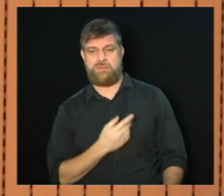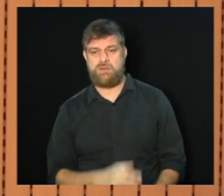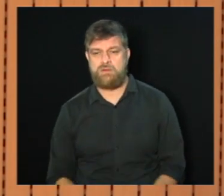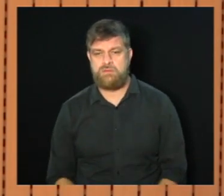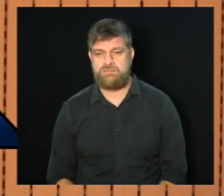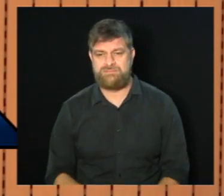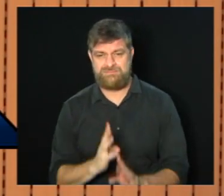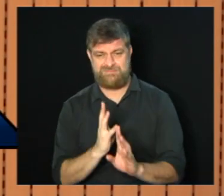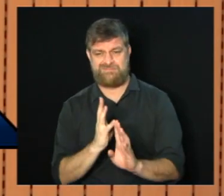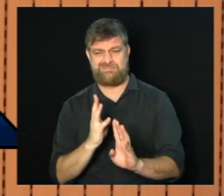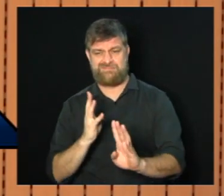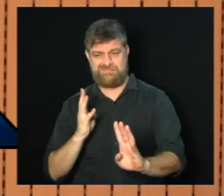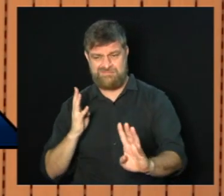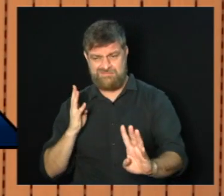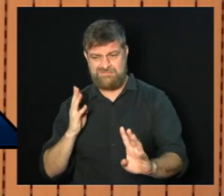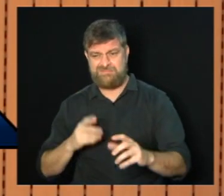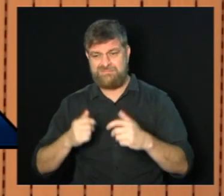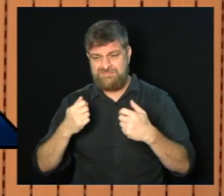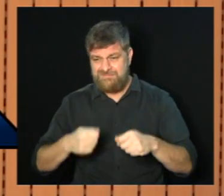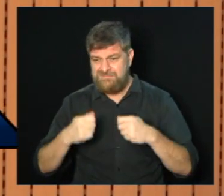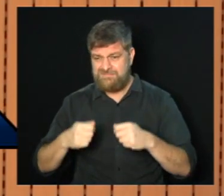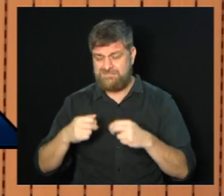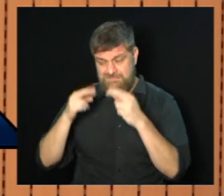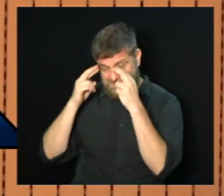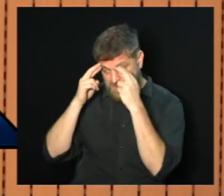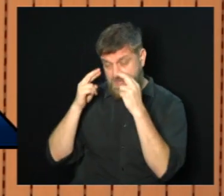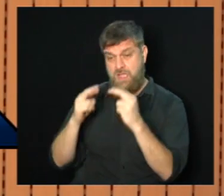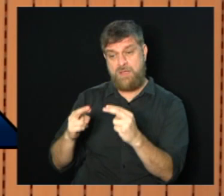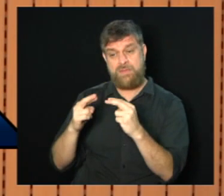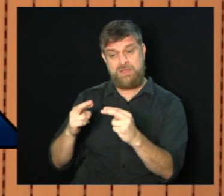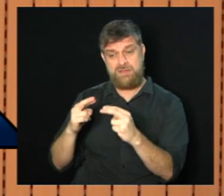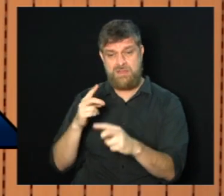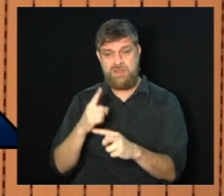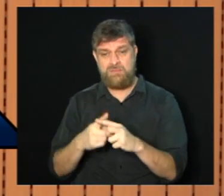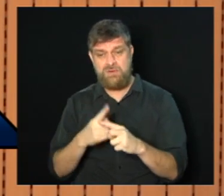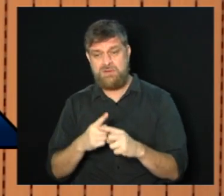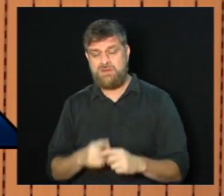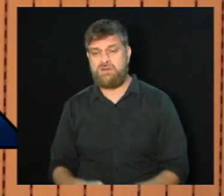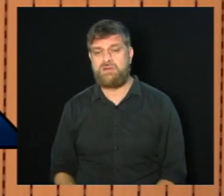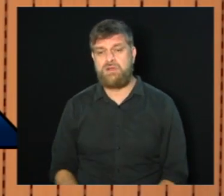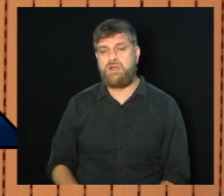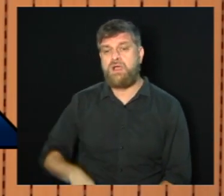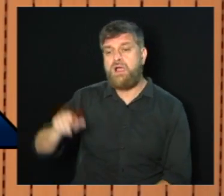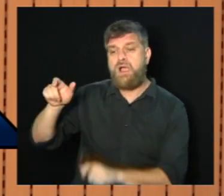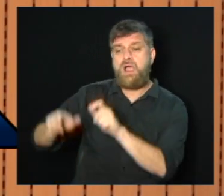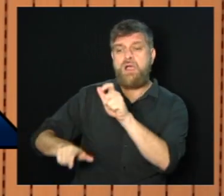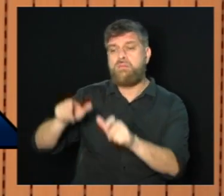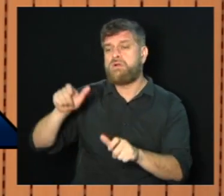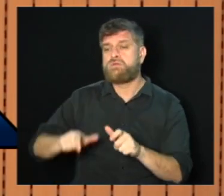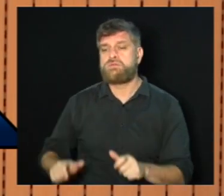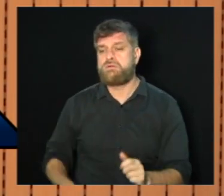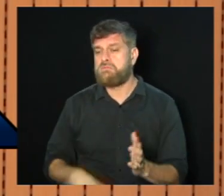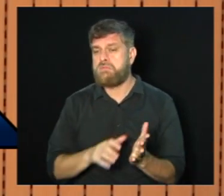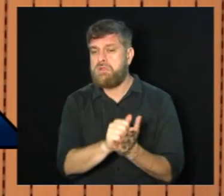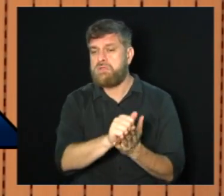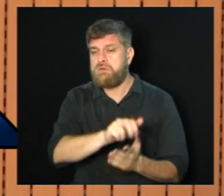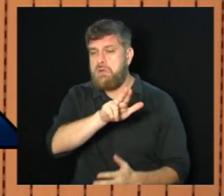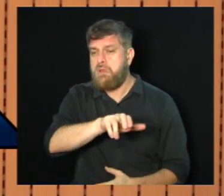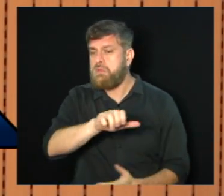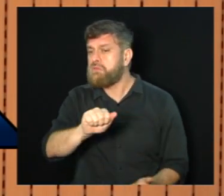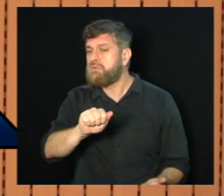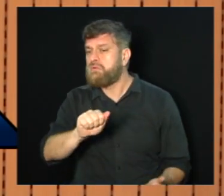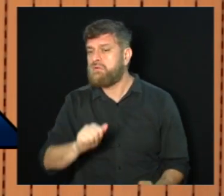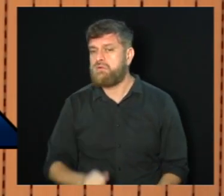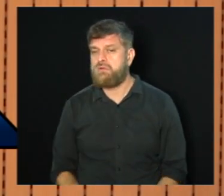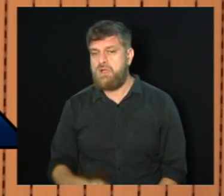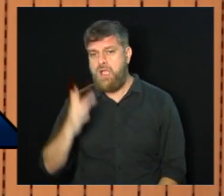essa fila ela tem que ser respeitada. Para quê? Para que a pessoa nunca matriculou a criança na creche, chega amanhã